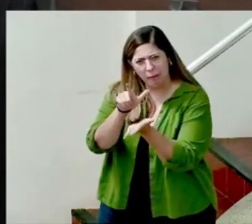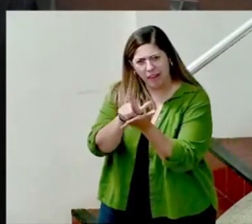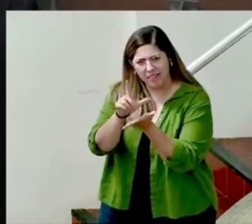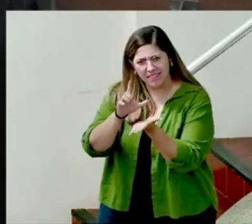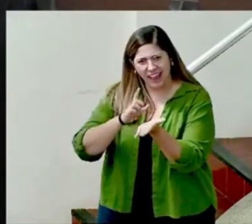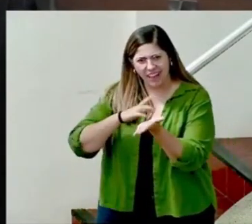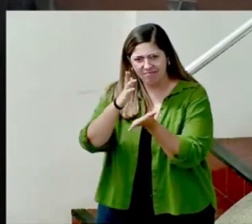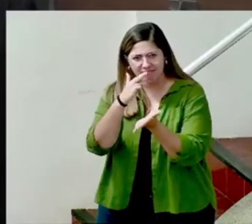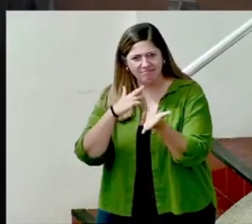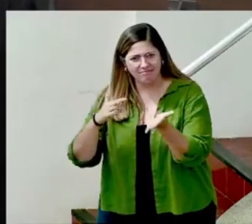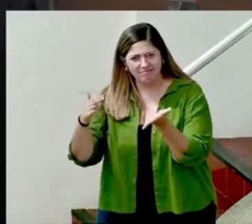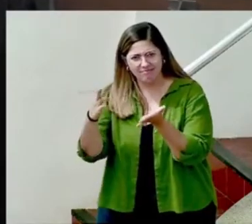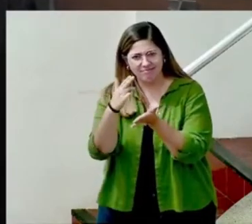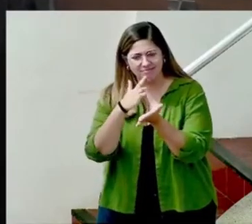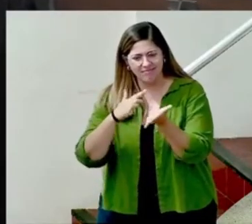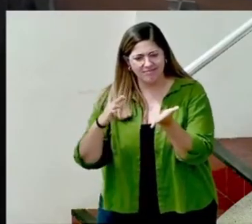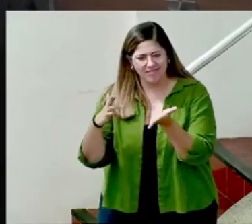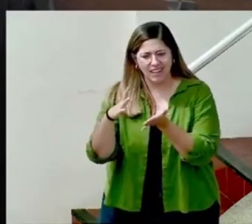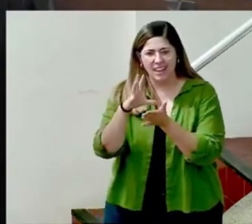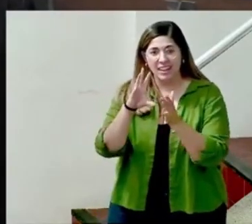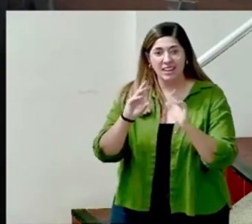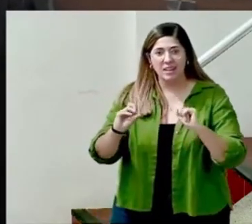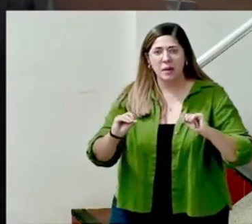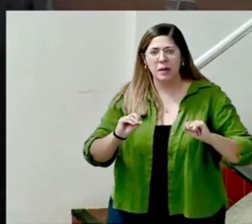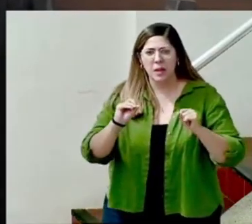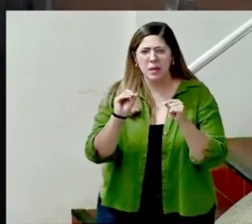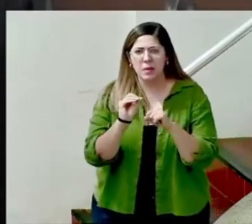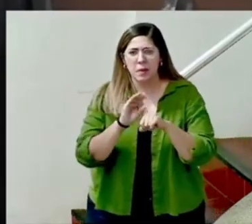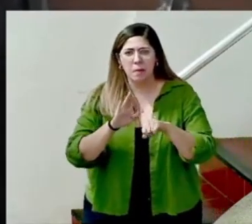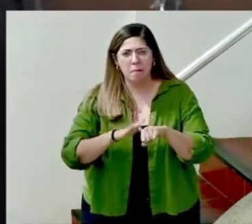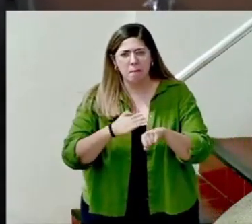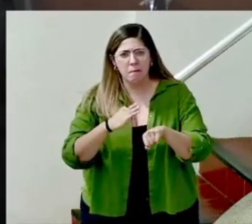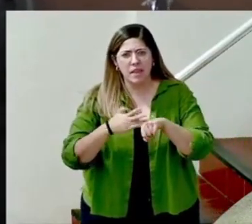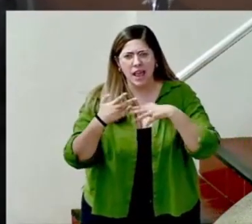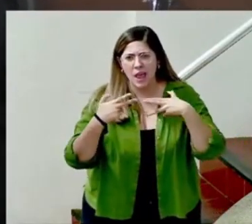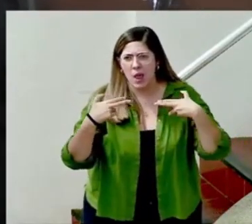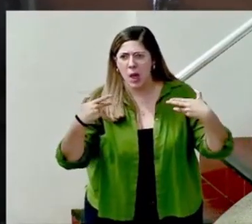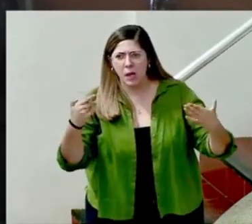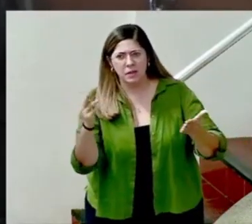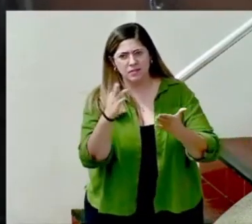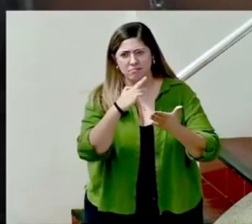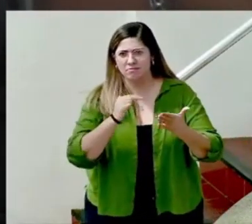dando a elas aí uma tarefa de desenharem algo que